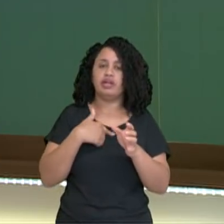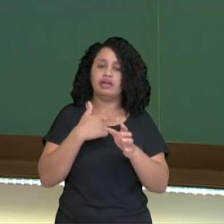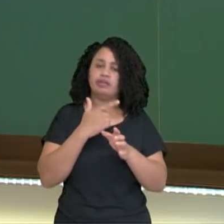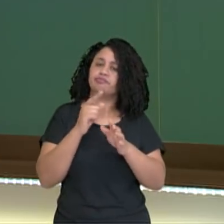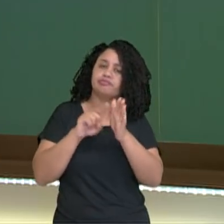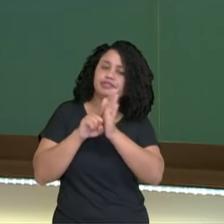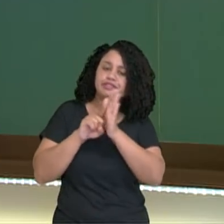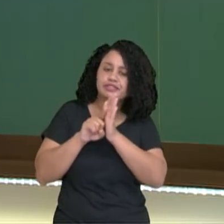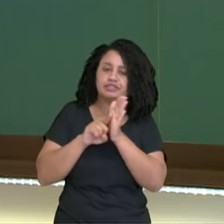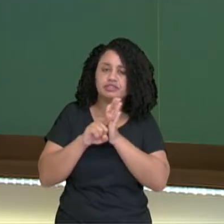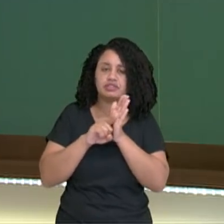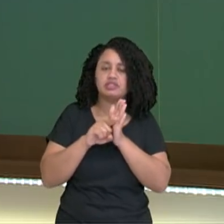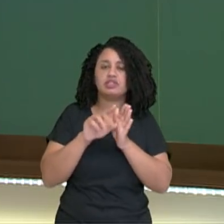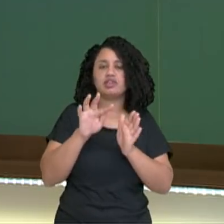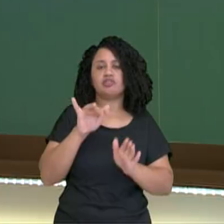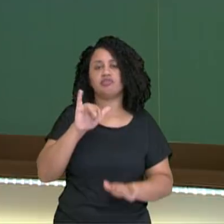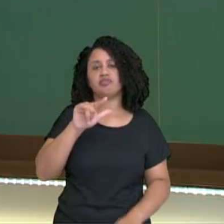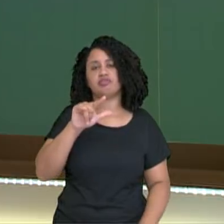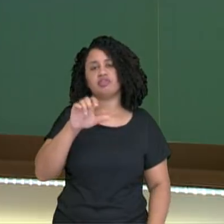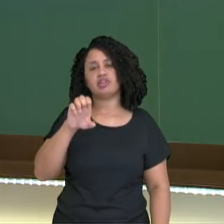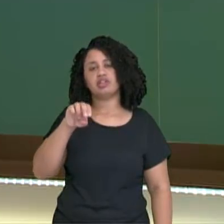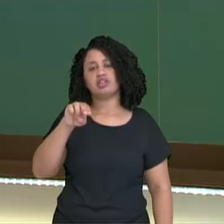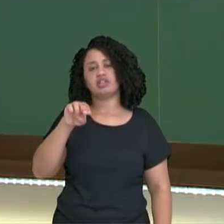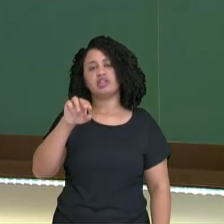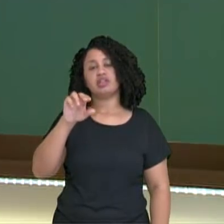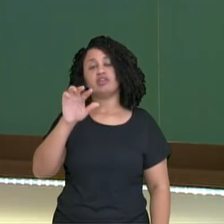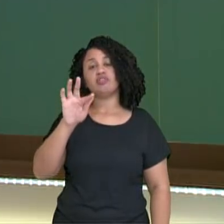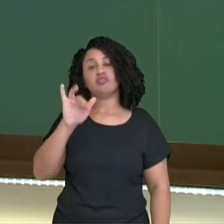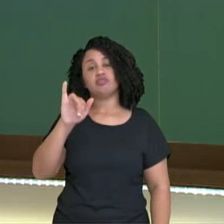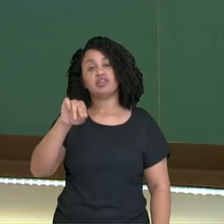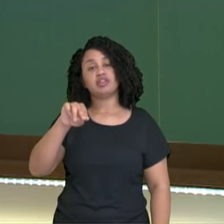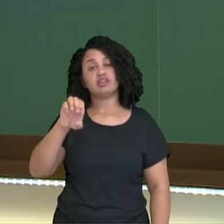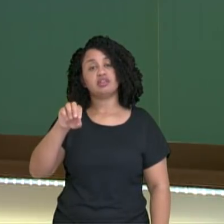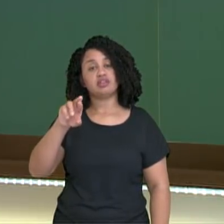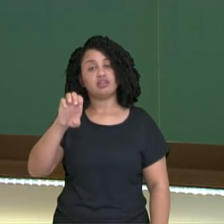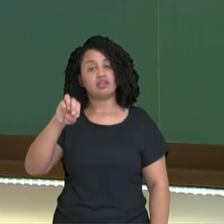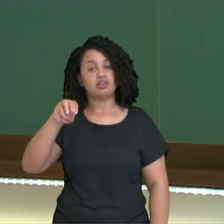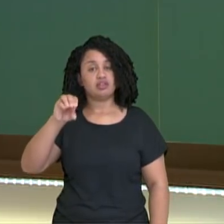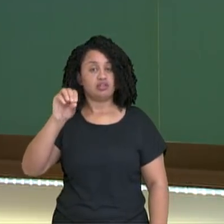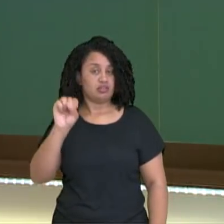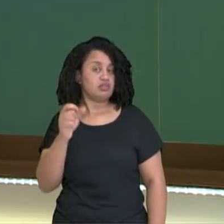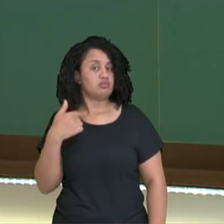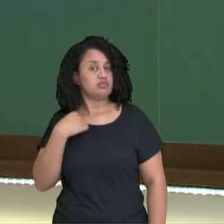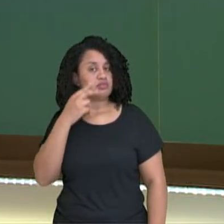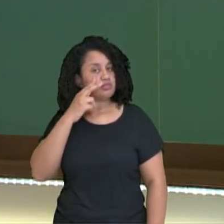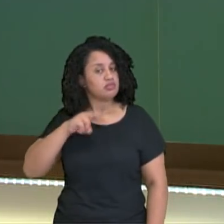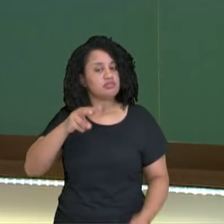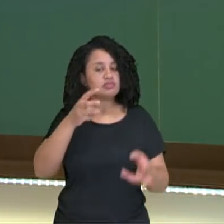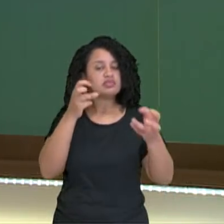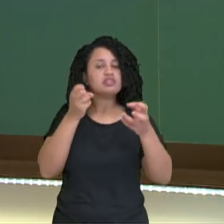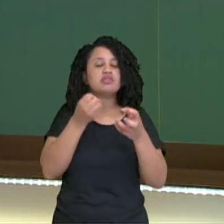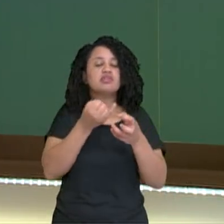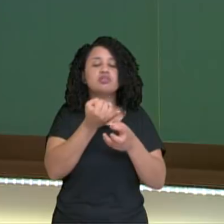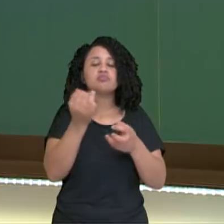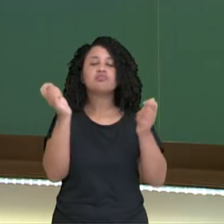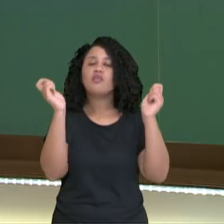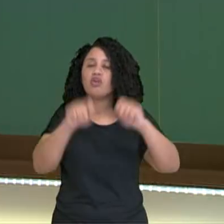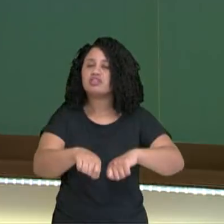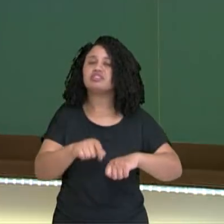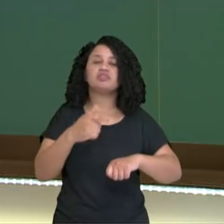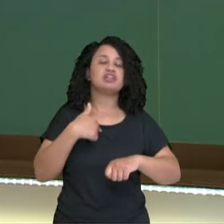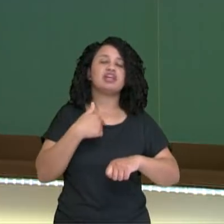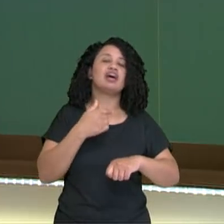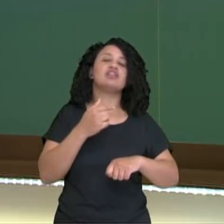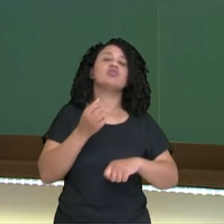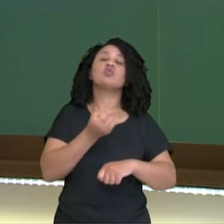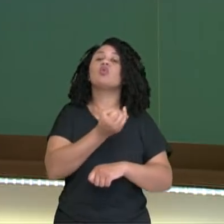ou fullerenos ou também grafenos. Vocês vão ver as possibilidades de ligações, de número de átomos de